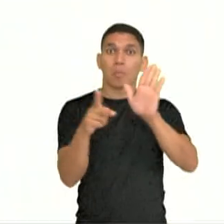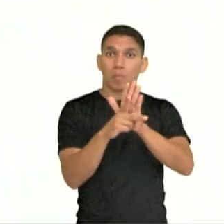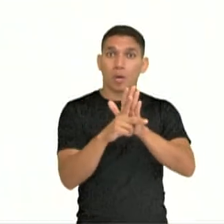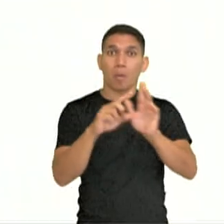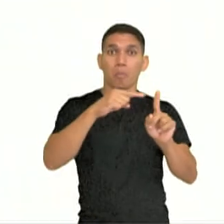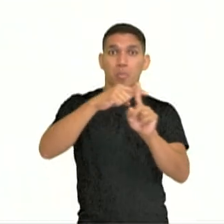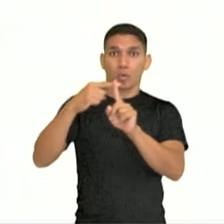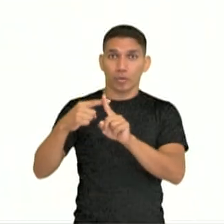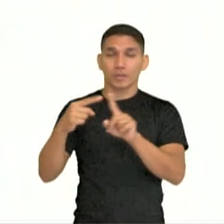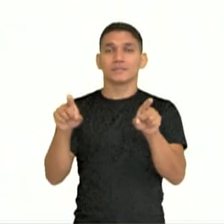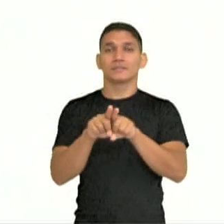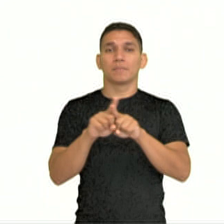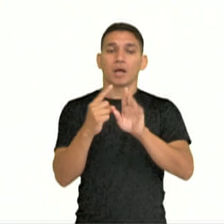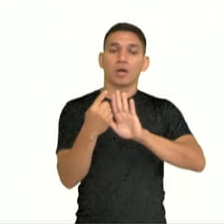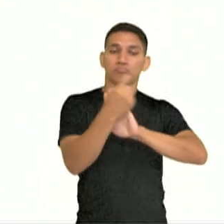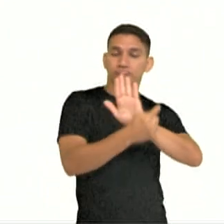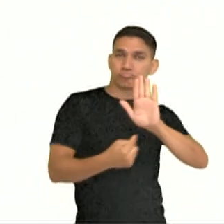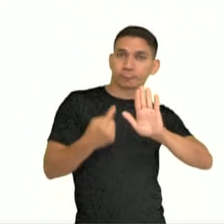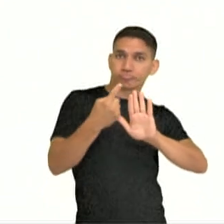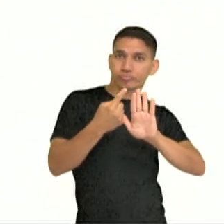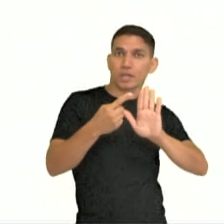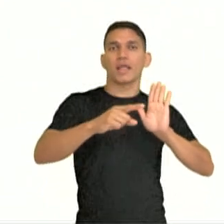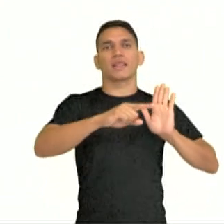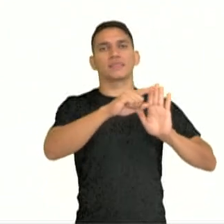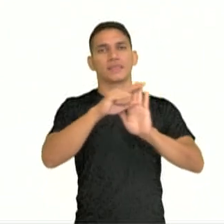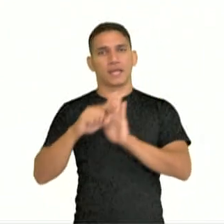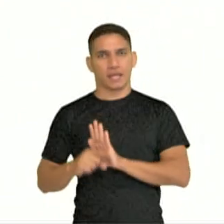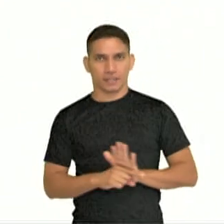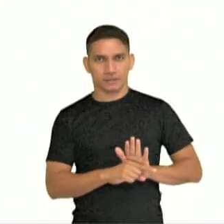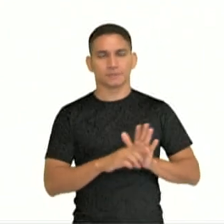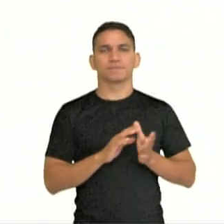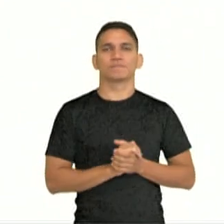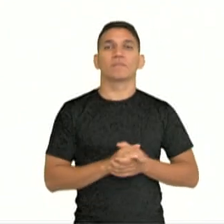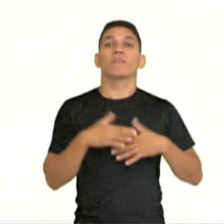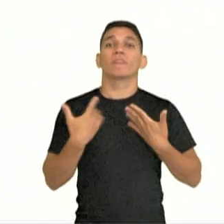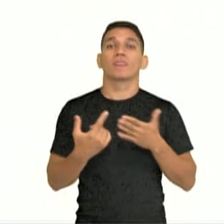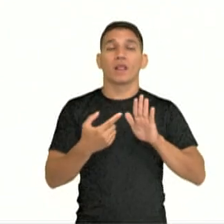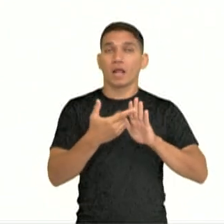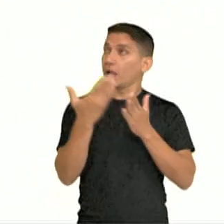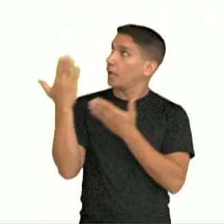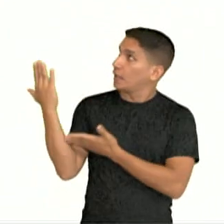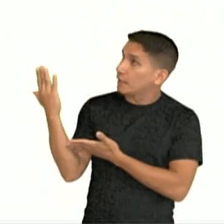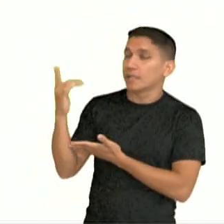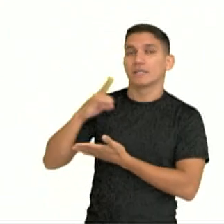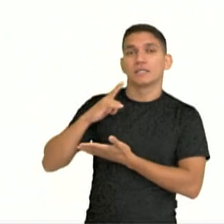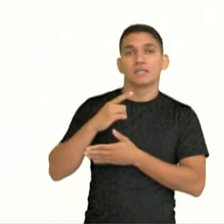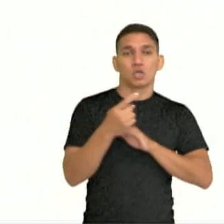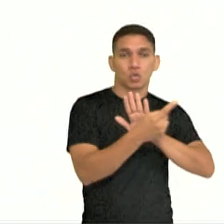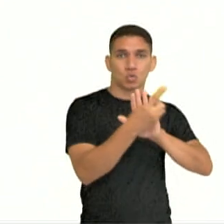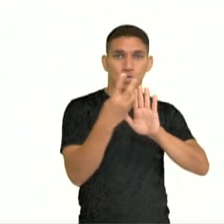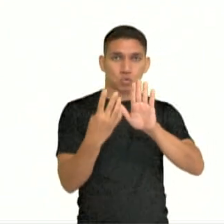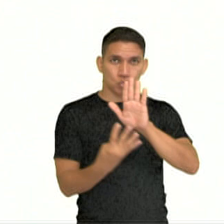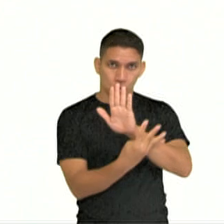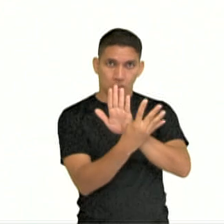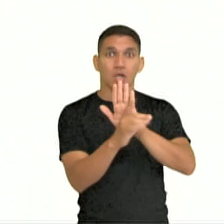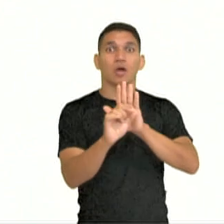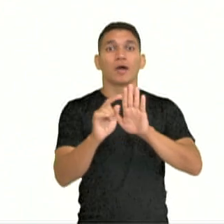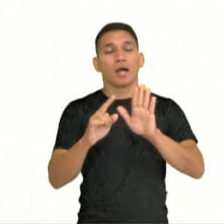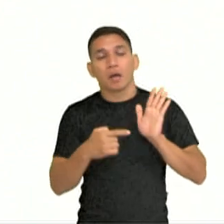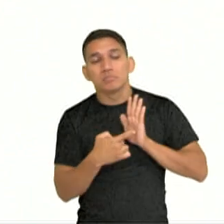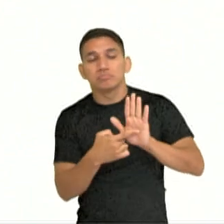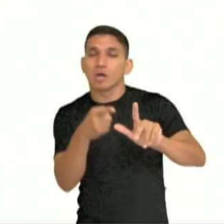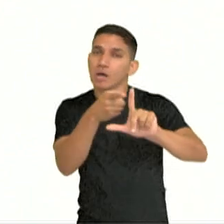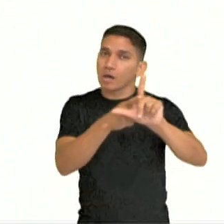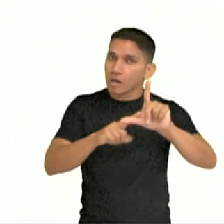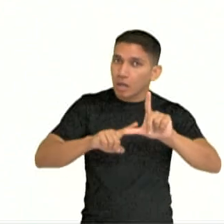ângulos negativos. Nessa circunferência, nós temos, então, nesses 4 quadrantes, ângulos representados que